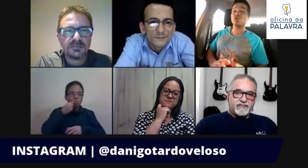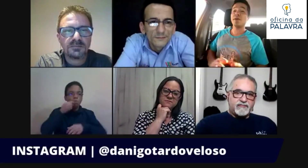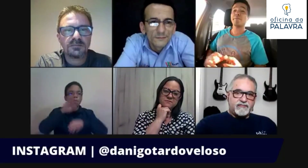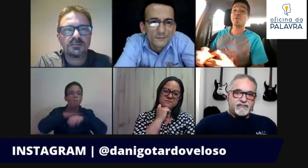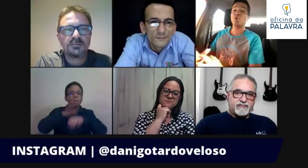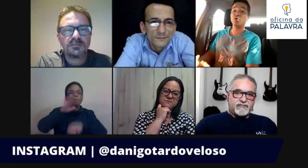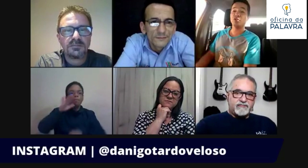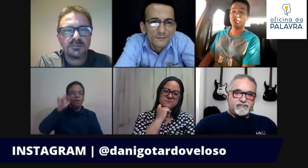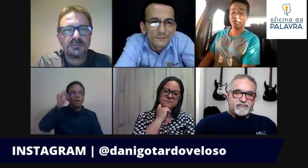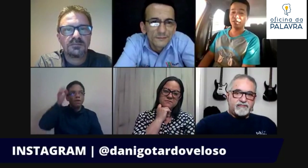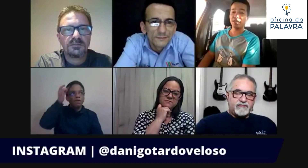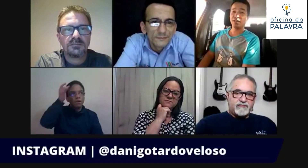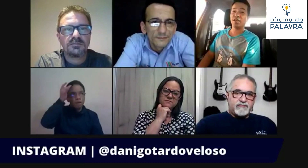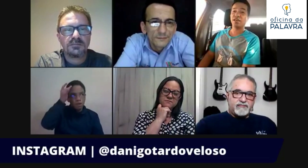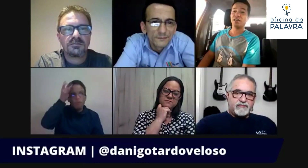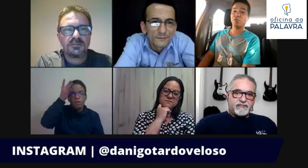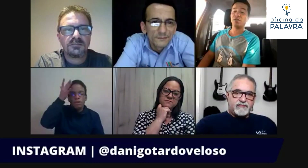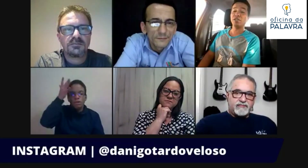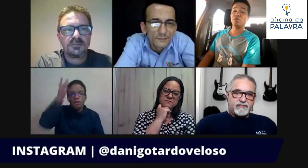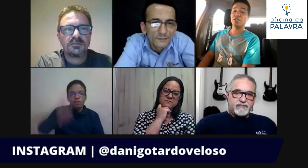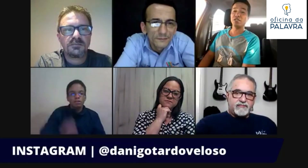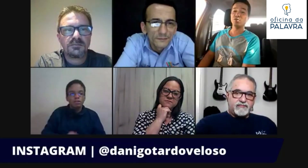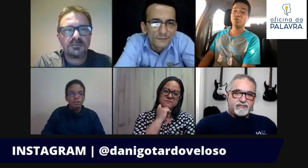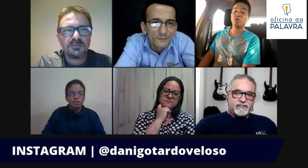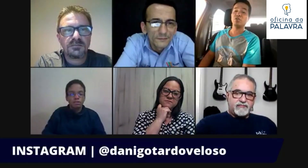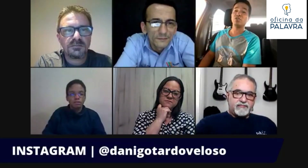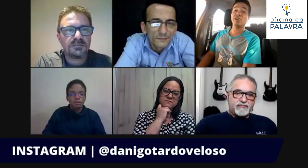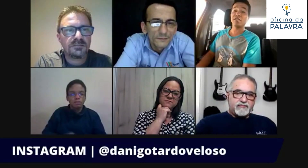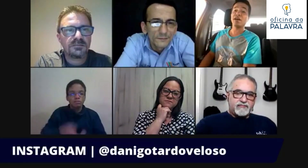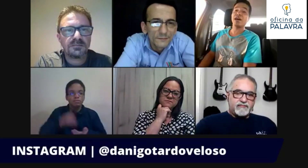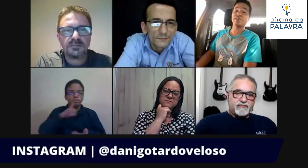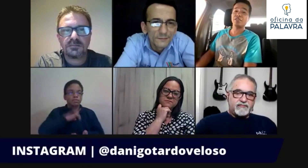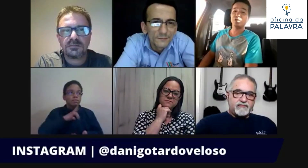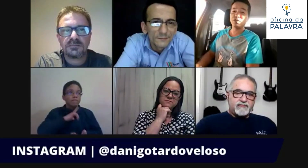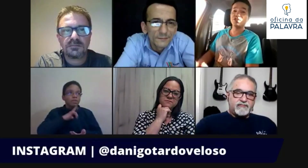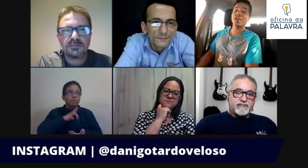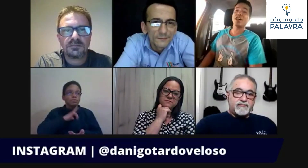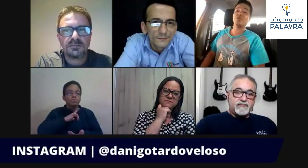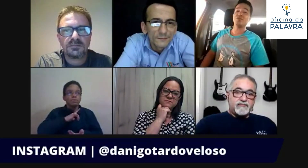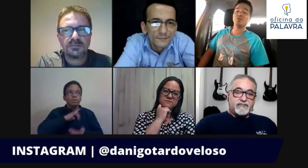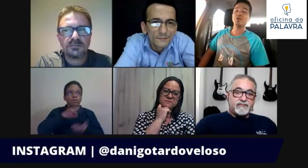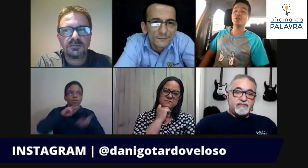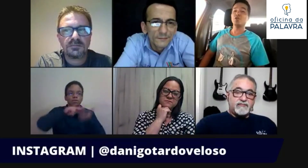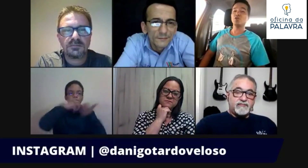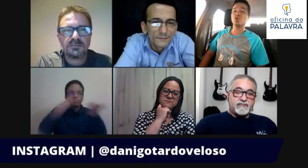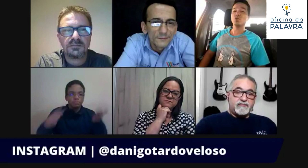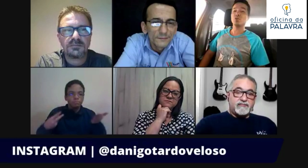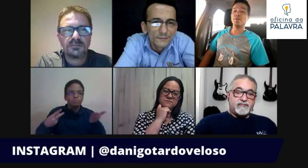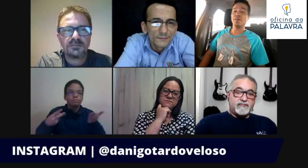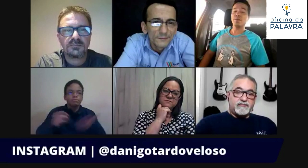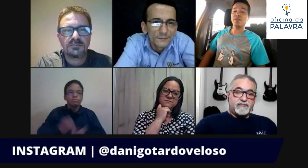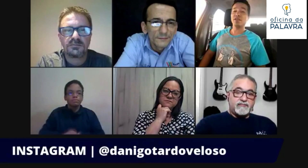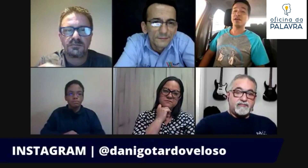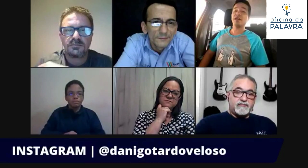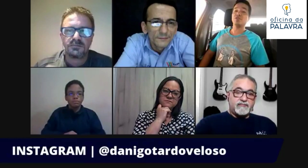como se fosse uma ponte ao bilinguismo de verdade, né, original, tipo, o surdo migrar de